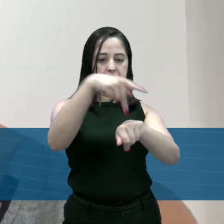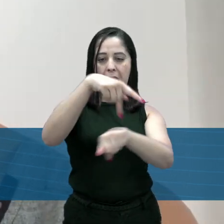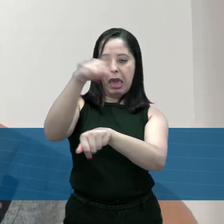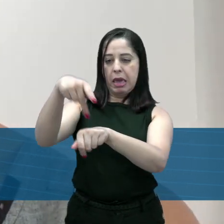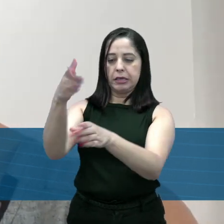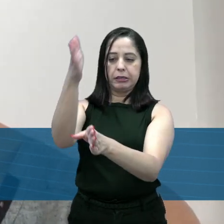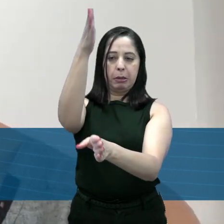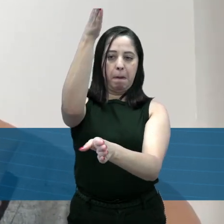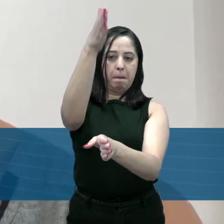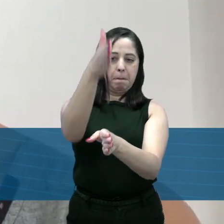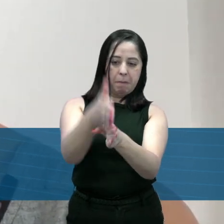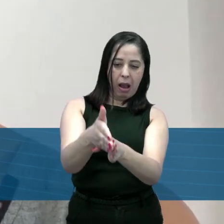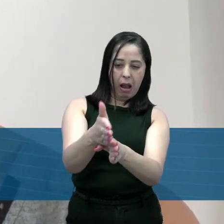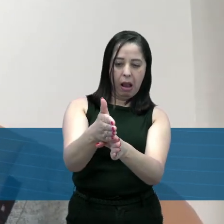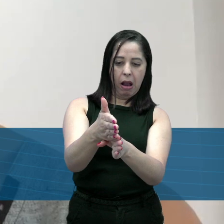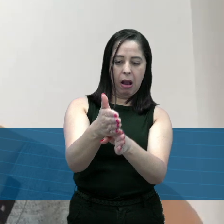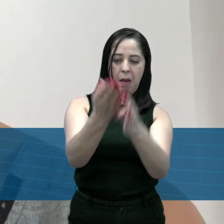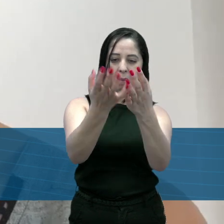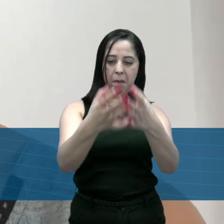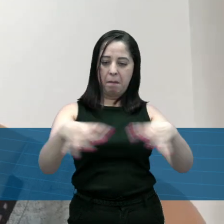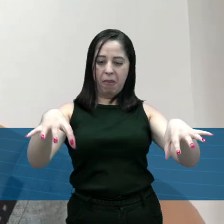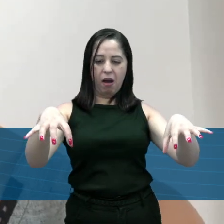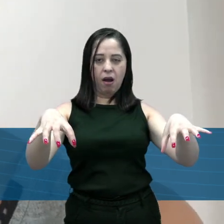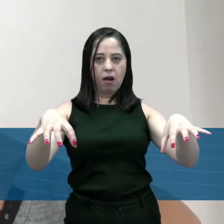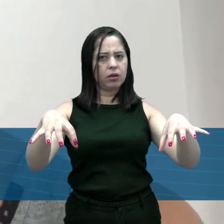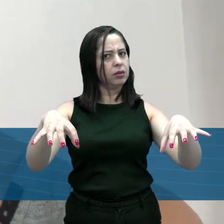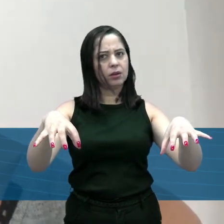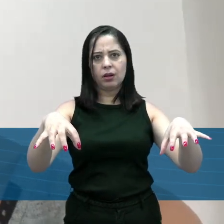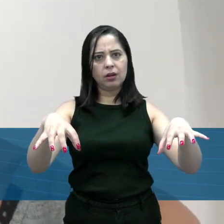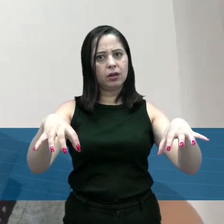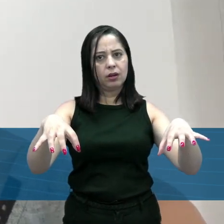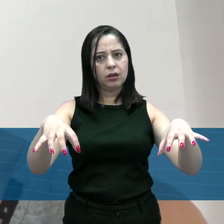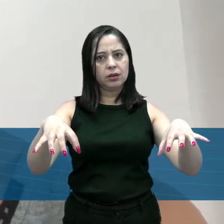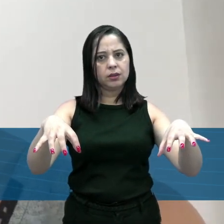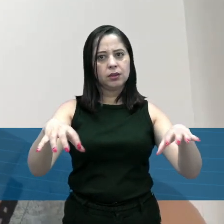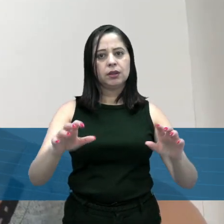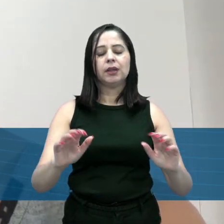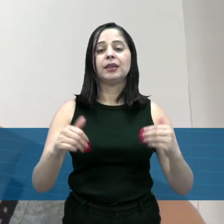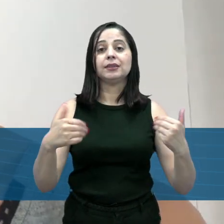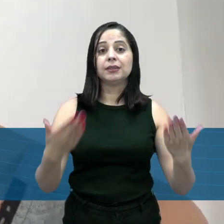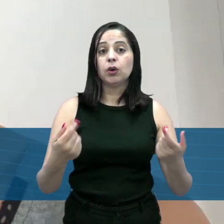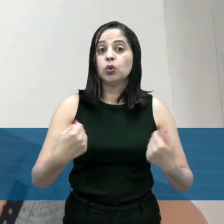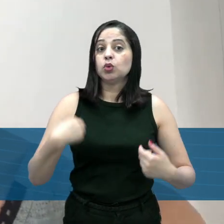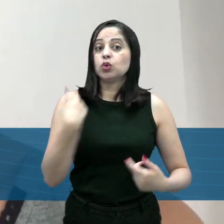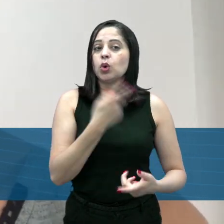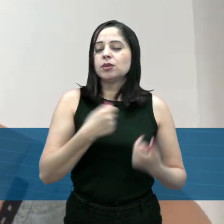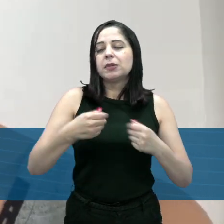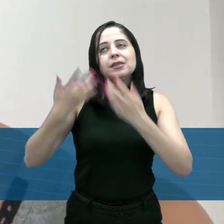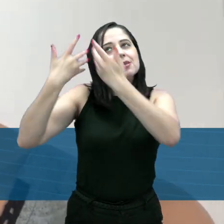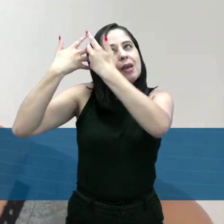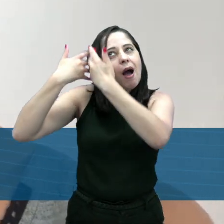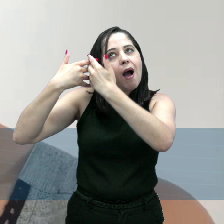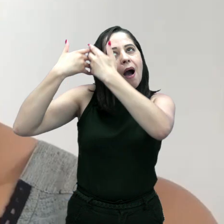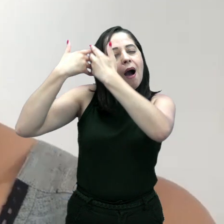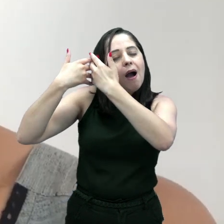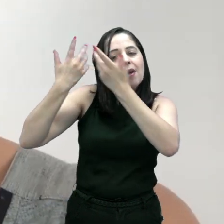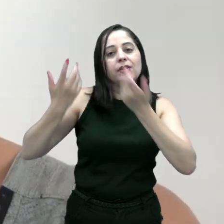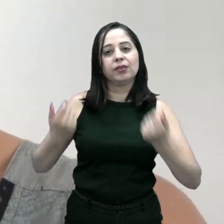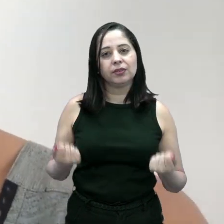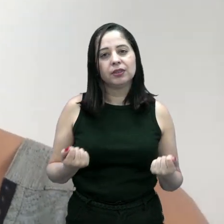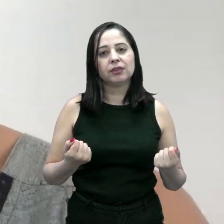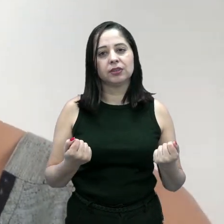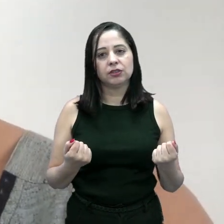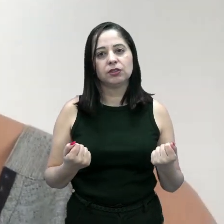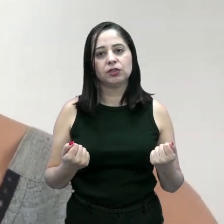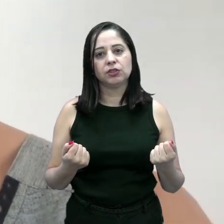lidar com essas questões cada vez mais urgentes é a grande pergunta, né? Só lembrando, né,